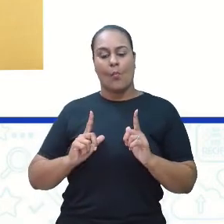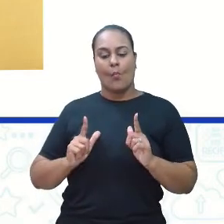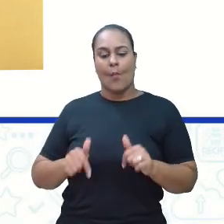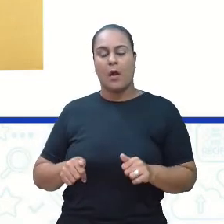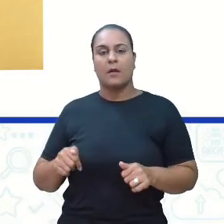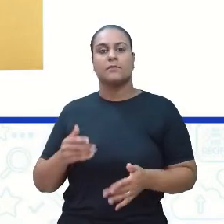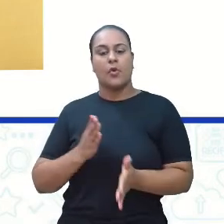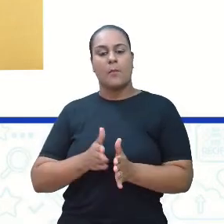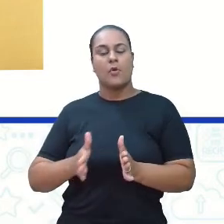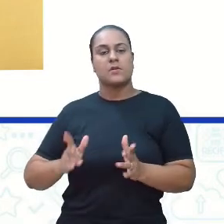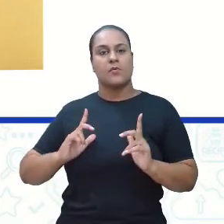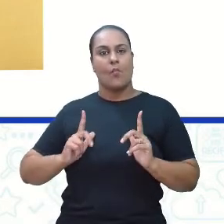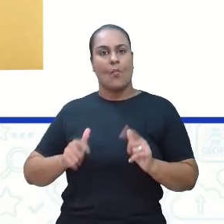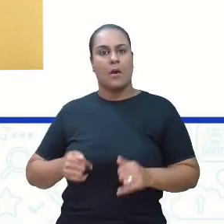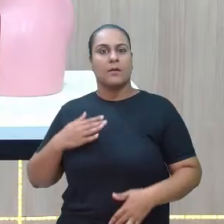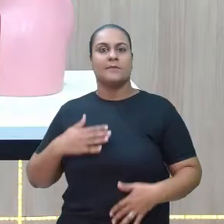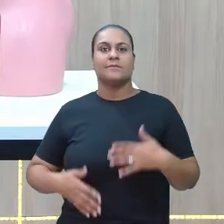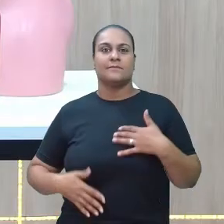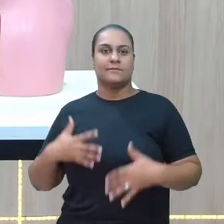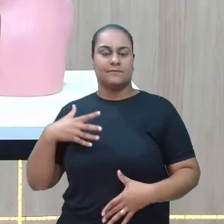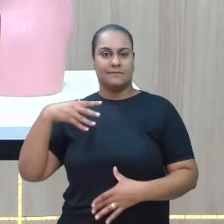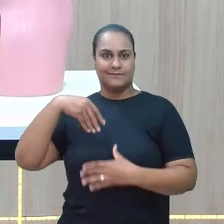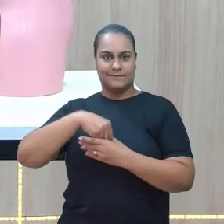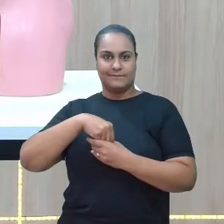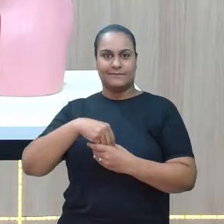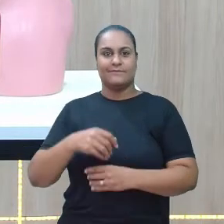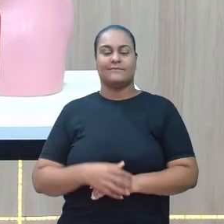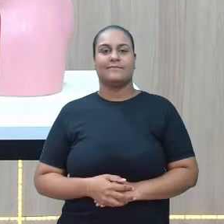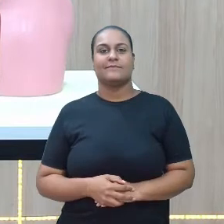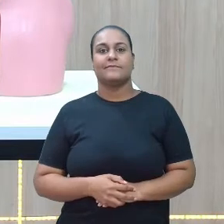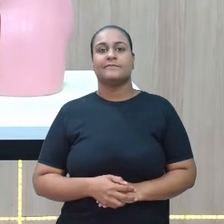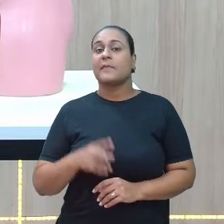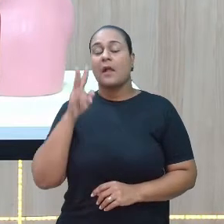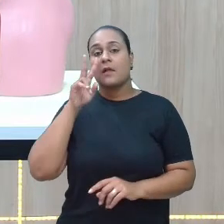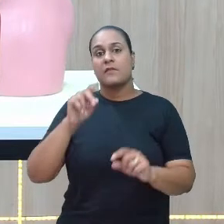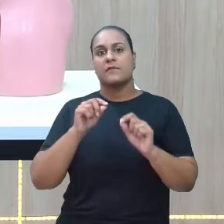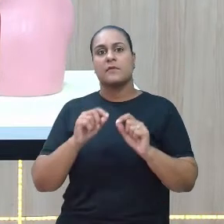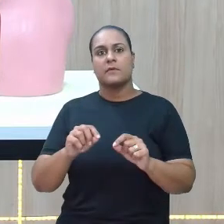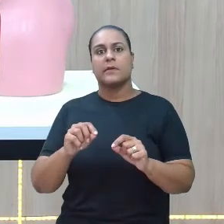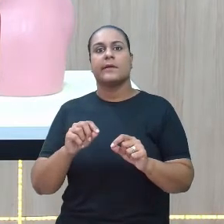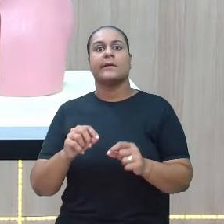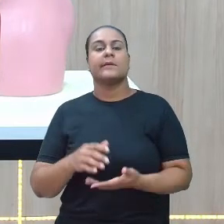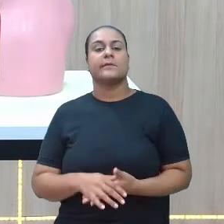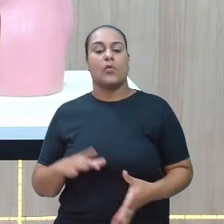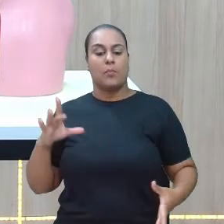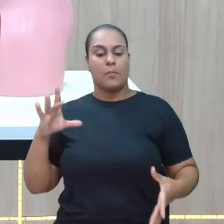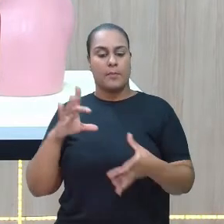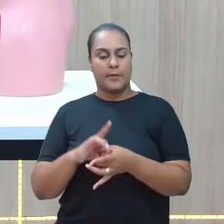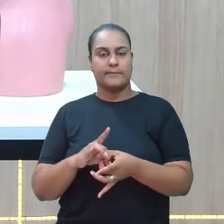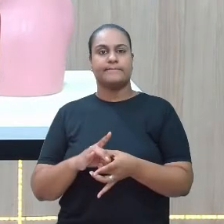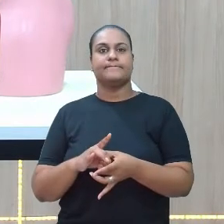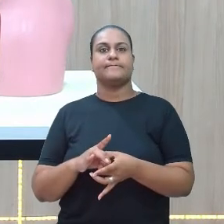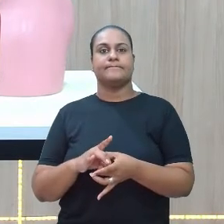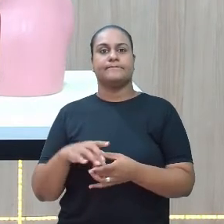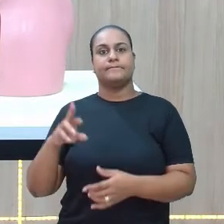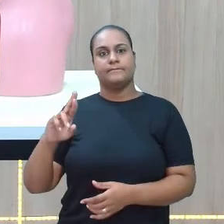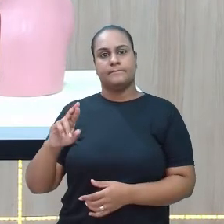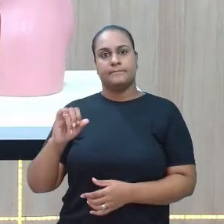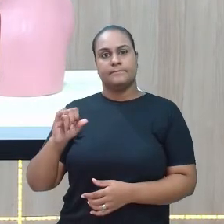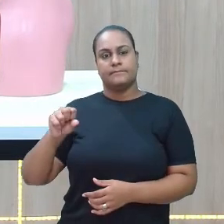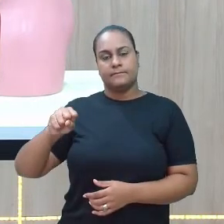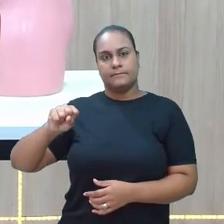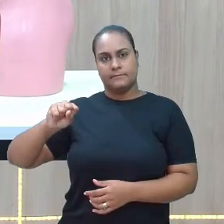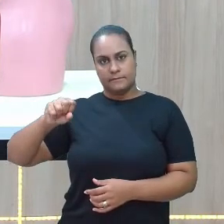limpeza, no processo de limpeza do nosso organismo. Nós vimos que também eles estão interligados. Os rins,